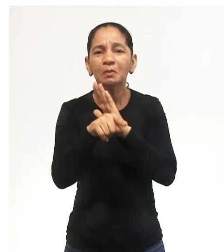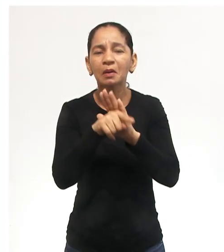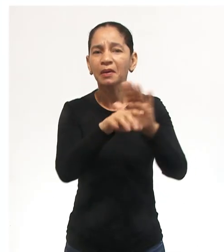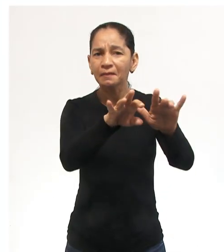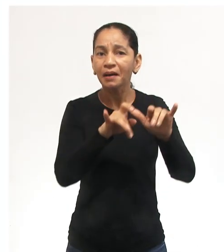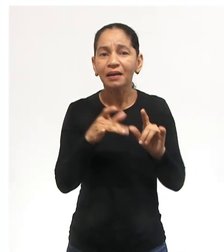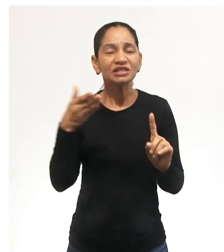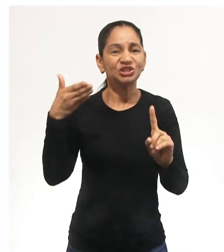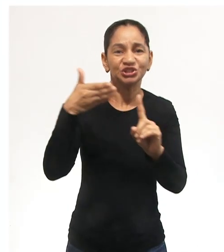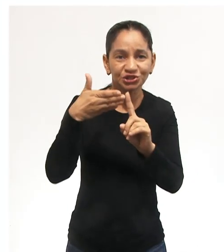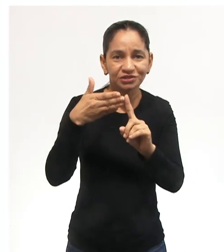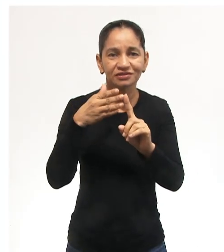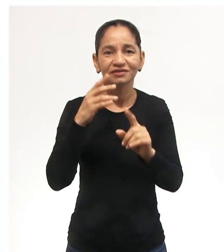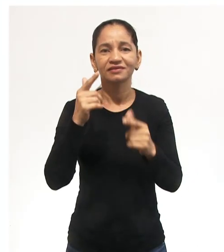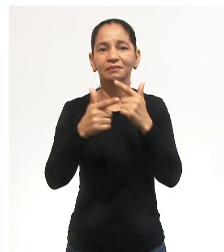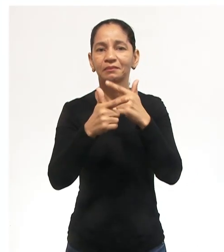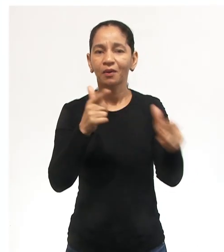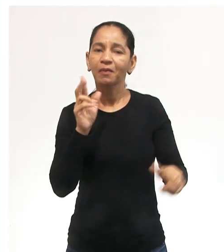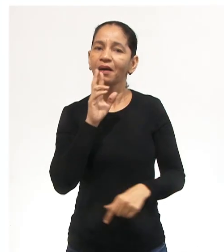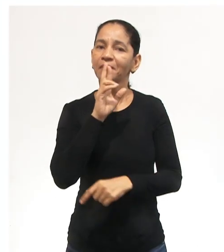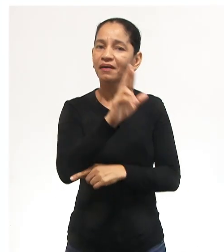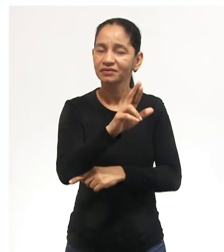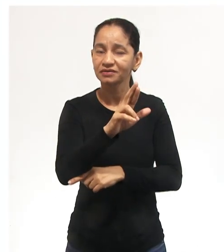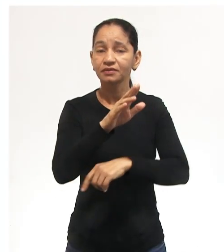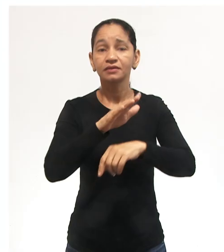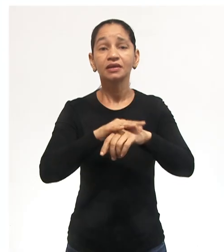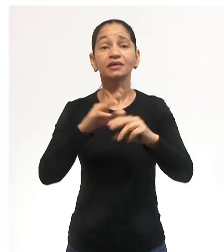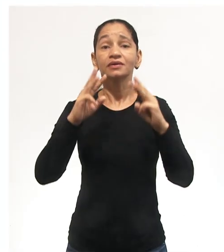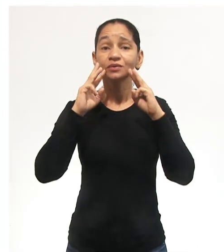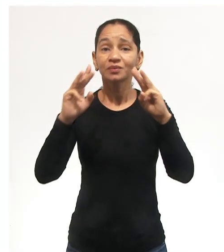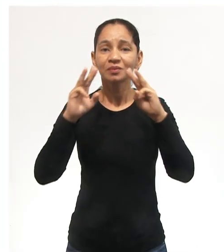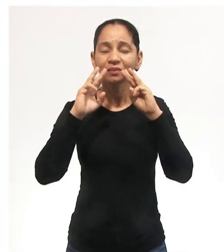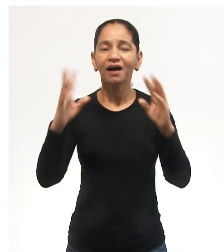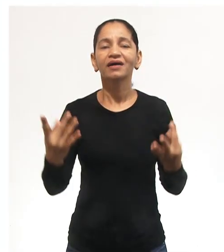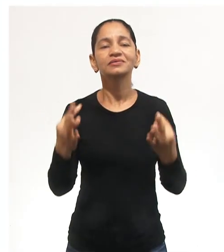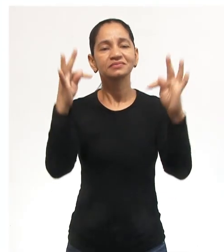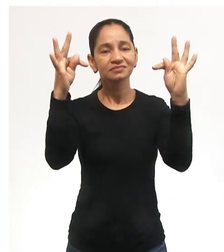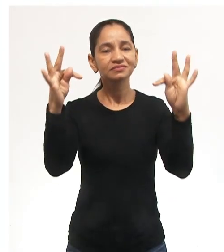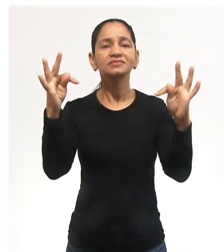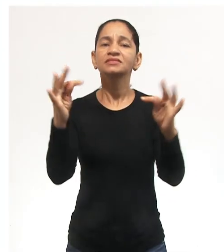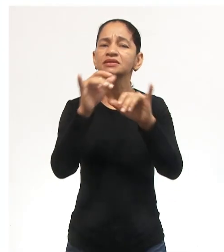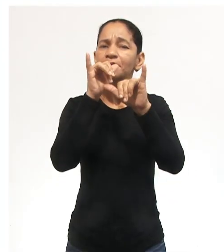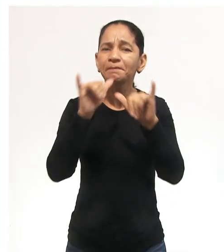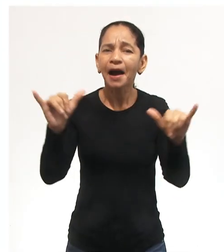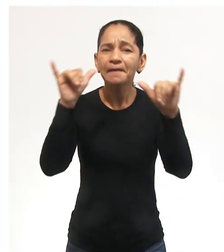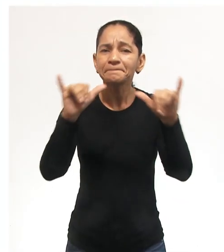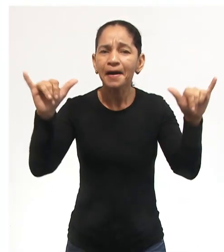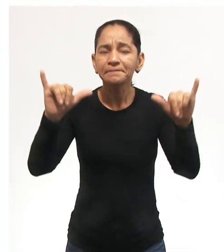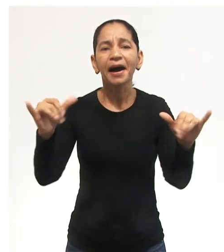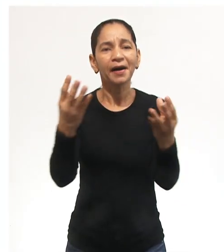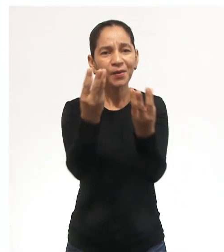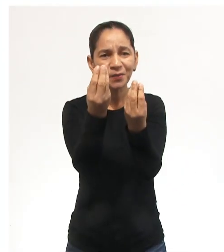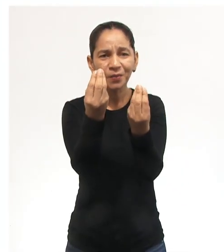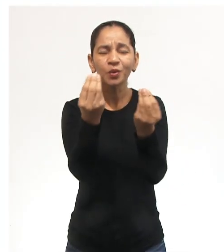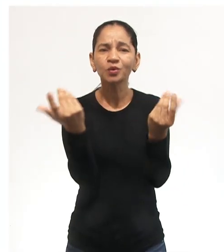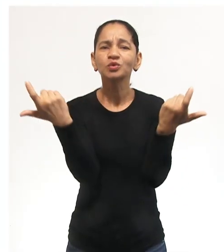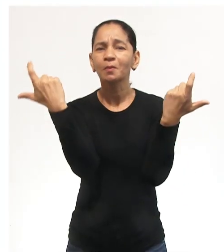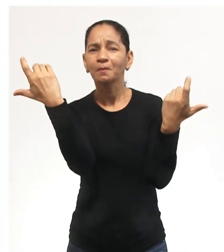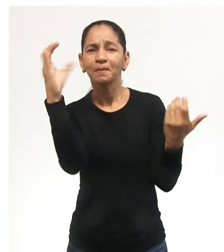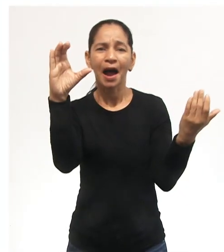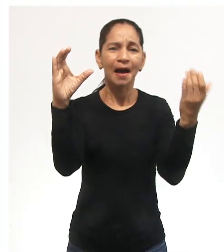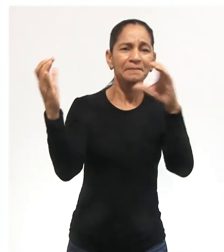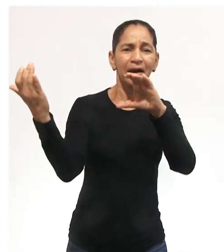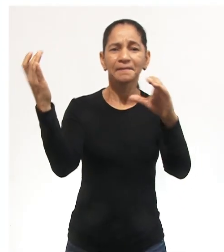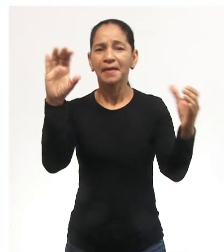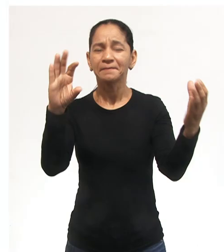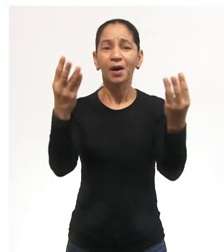bem direcionadas? E o marketing digital, que são aqueles anúncios que a gente vê nas redes sociais e